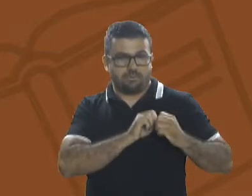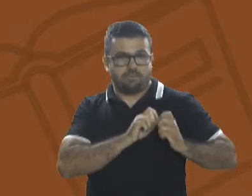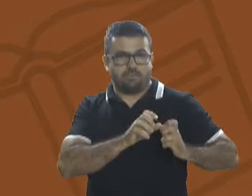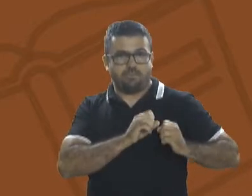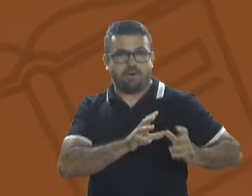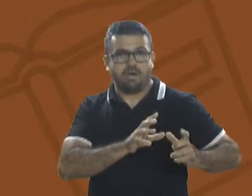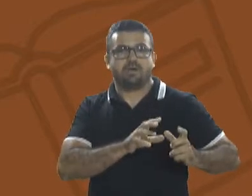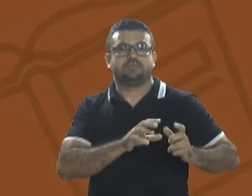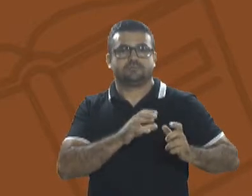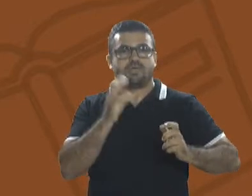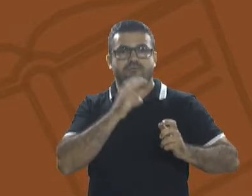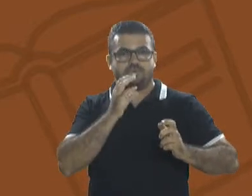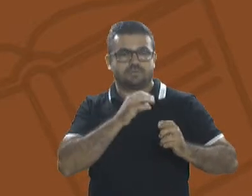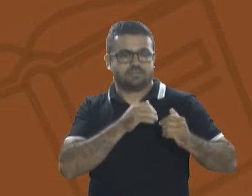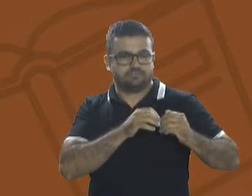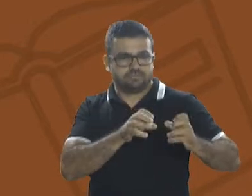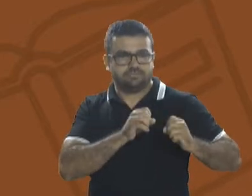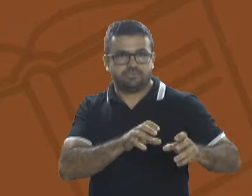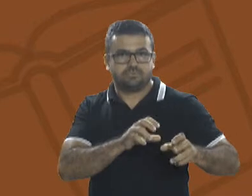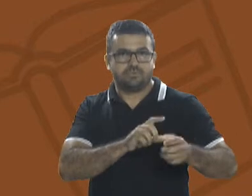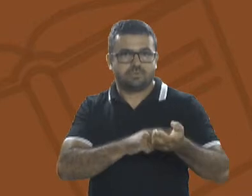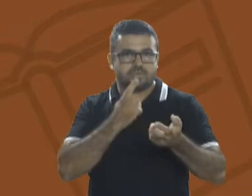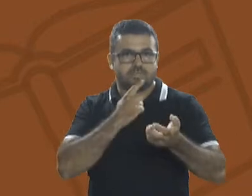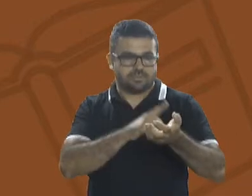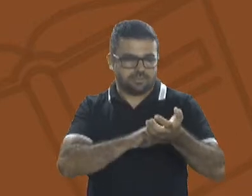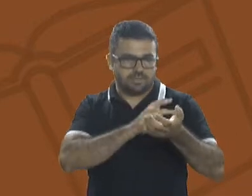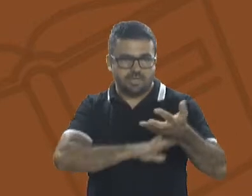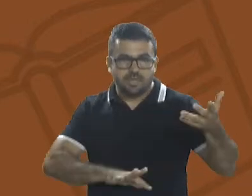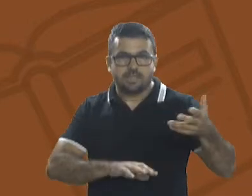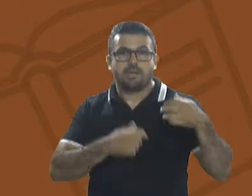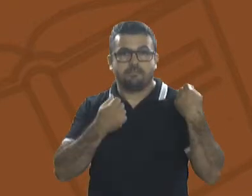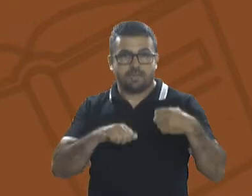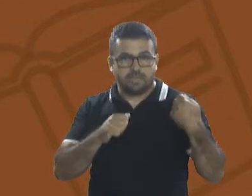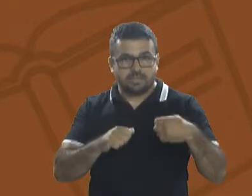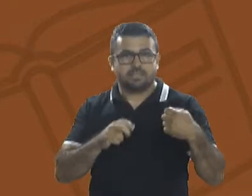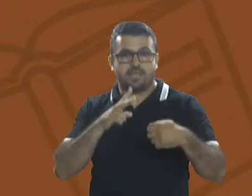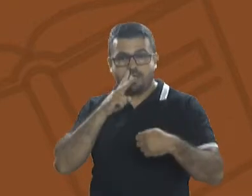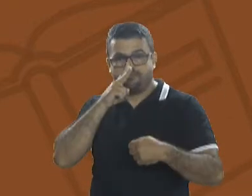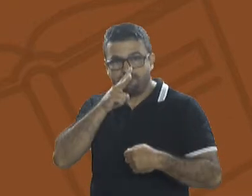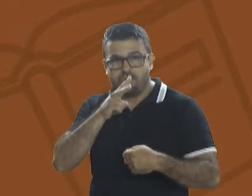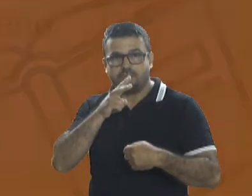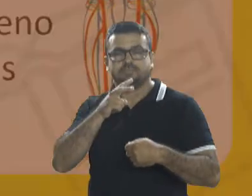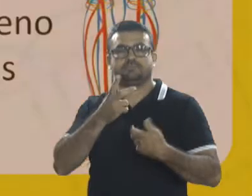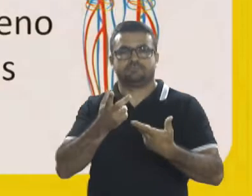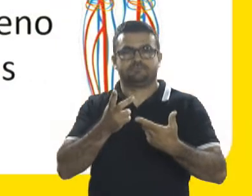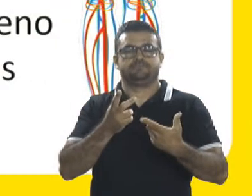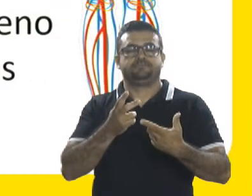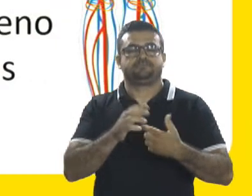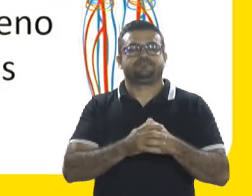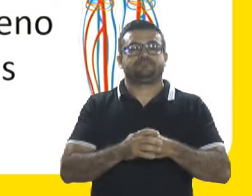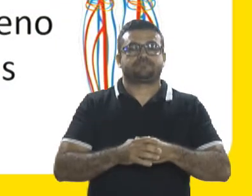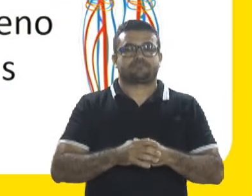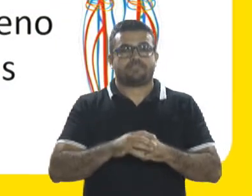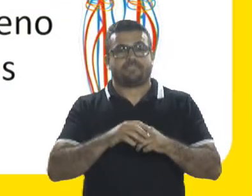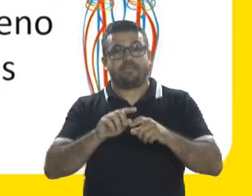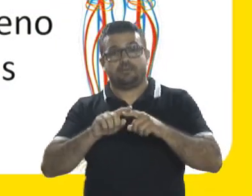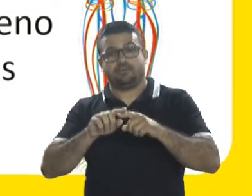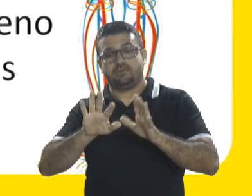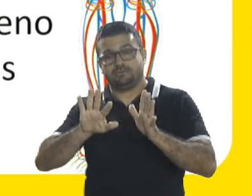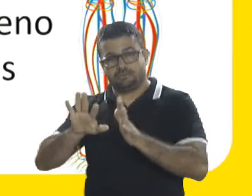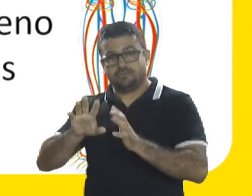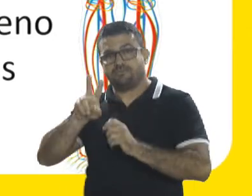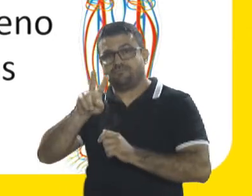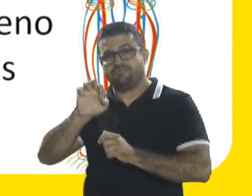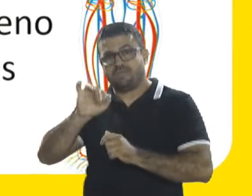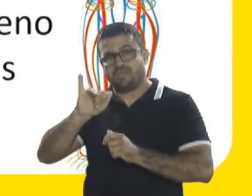muita velocidade esse sangue. Então, elas precisam ser mais fortes para aguentar essa pressão. Já as veias são vasos